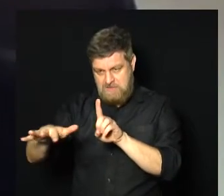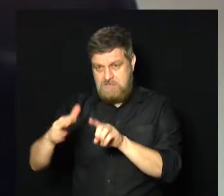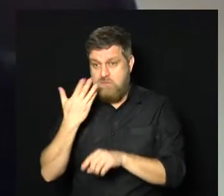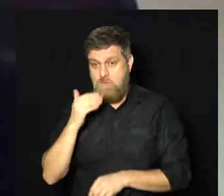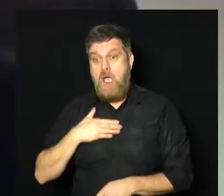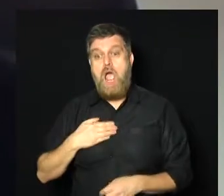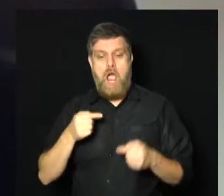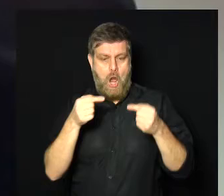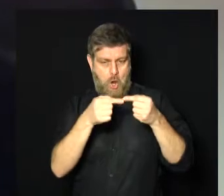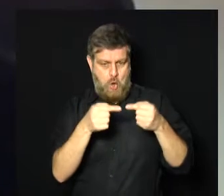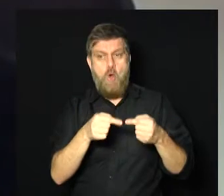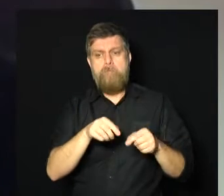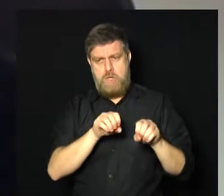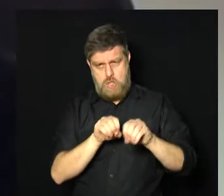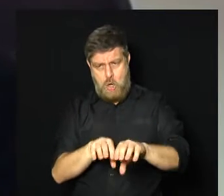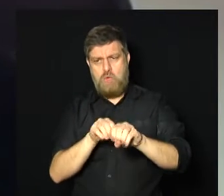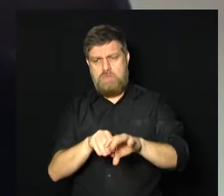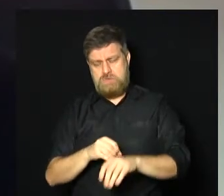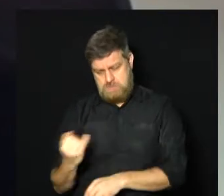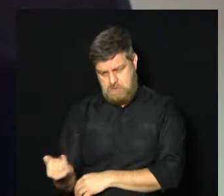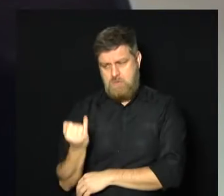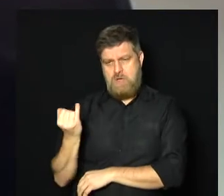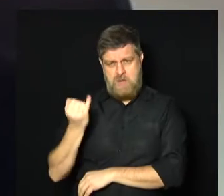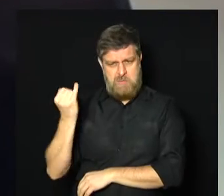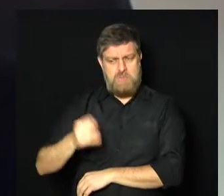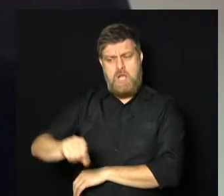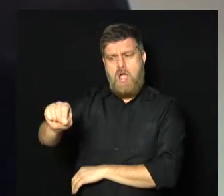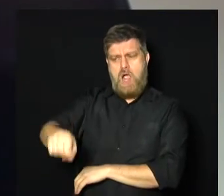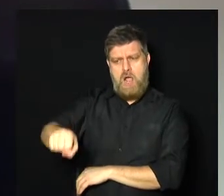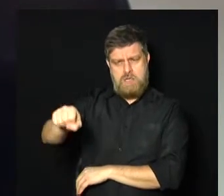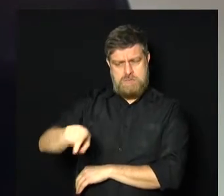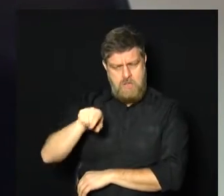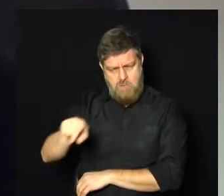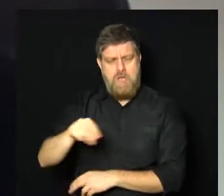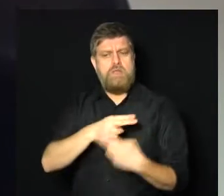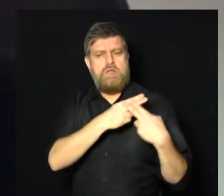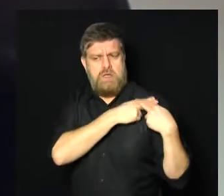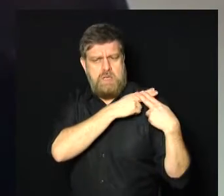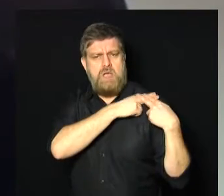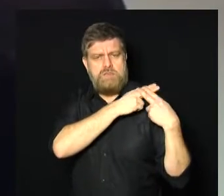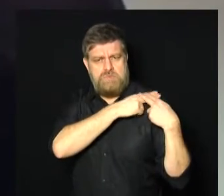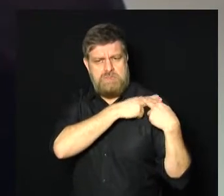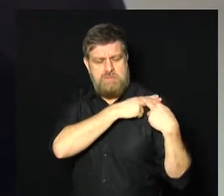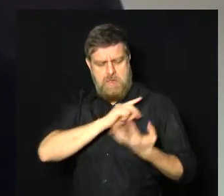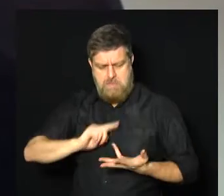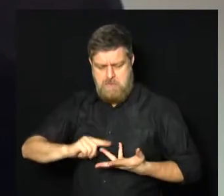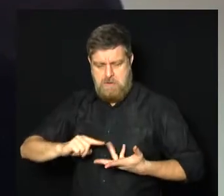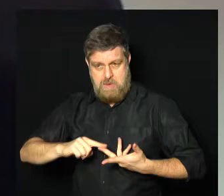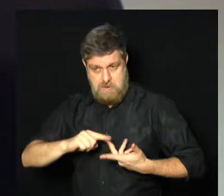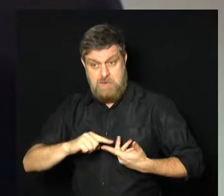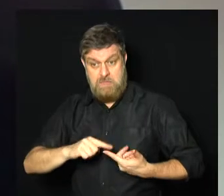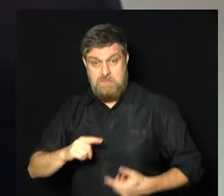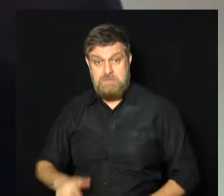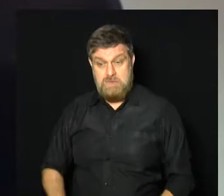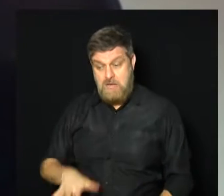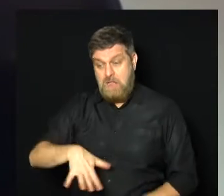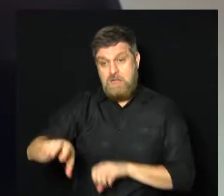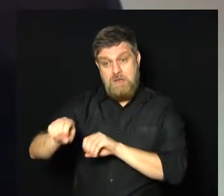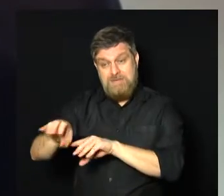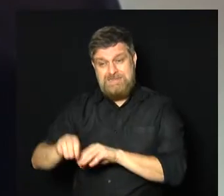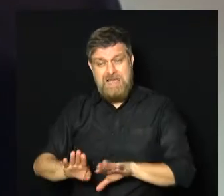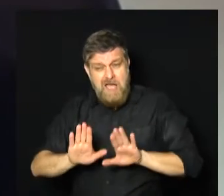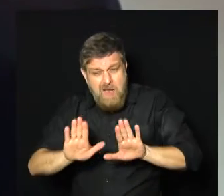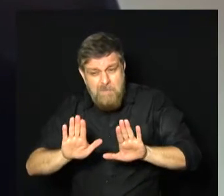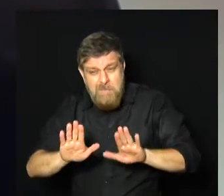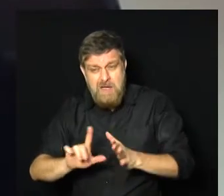parte do processo educacional e, portanto, têm, digamos assim, atribuições que fazem parte do processo educacional, mas